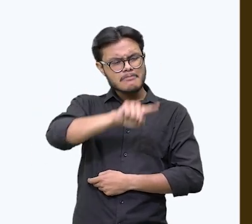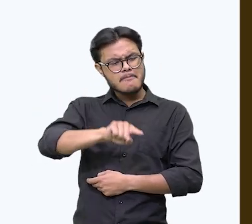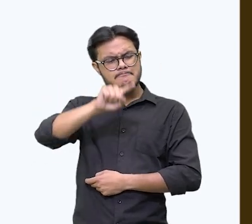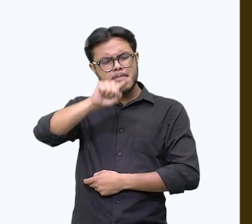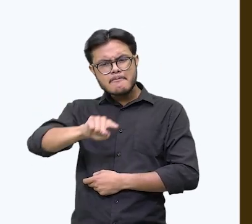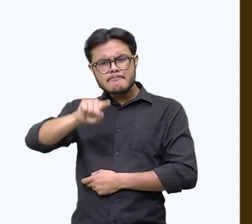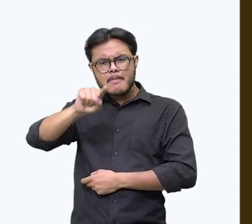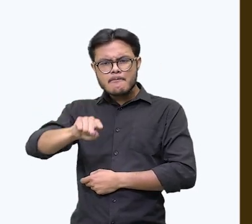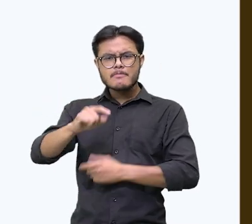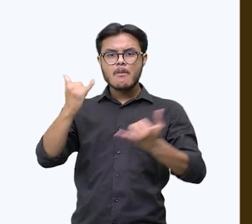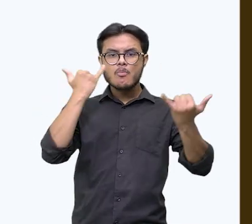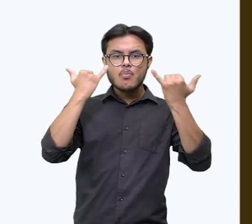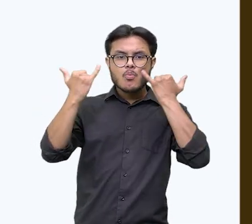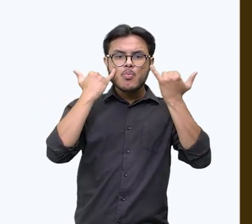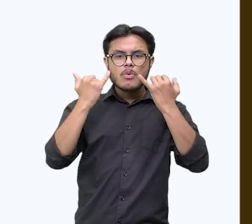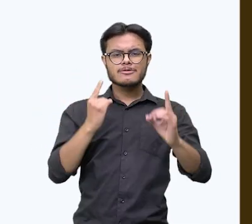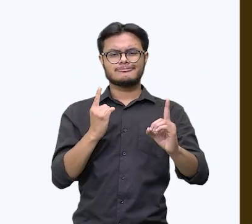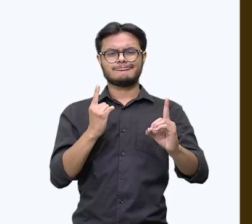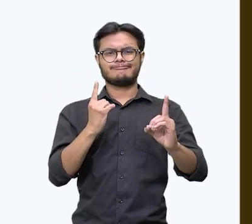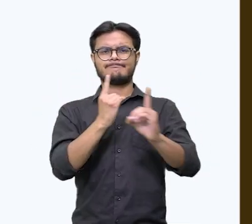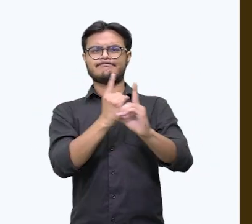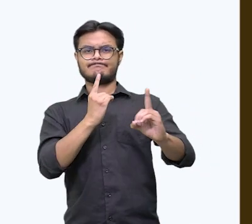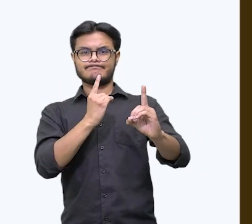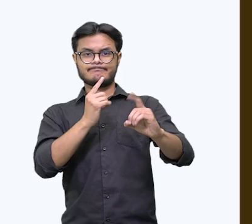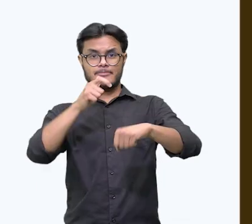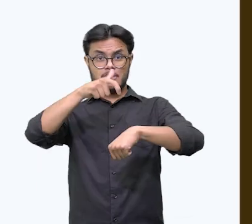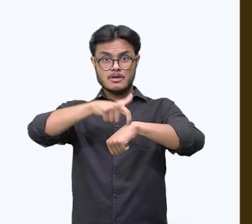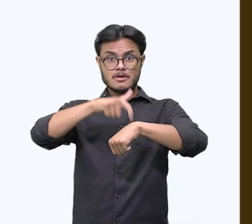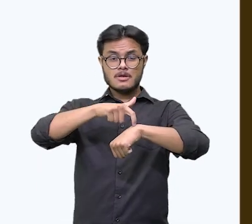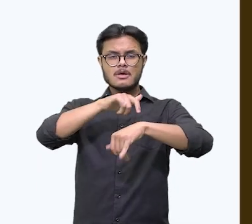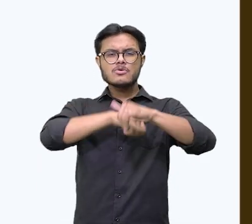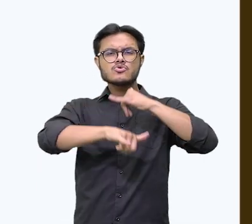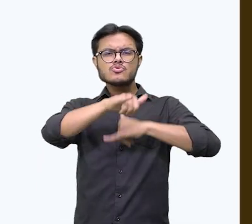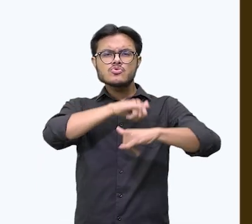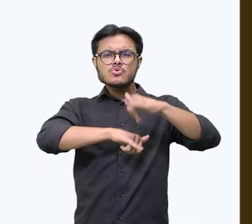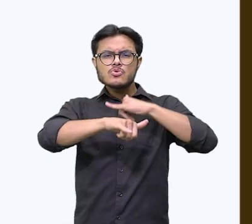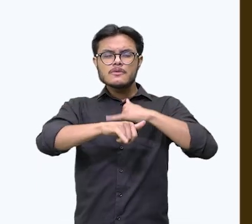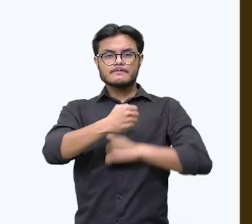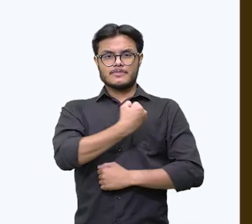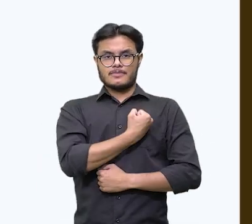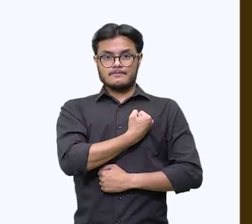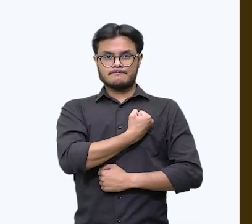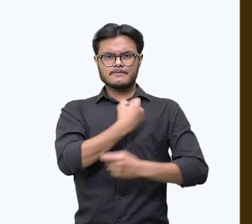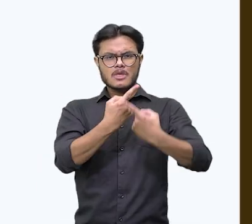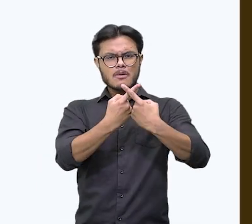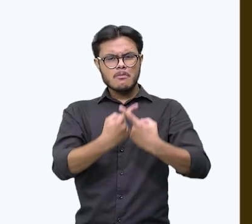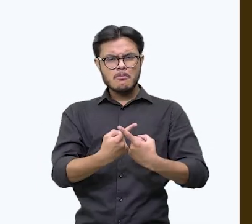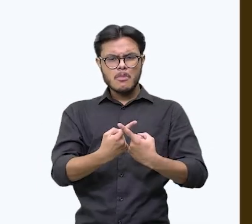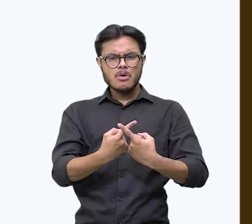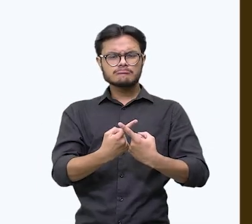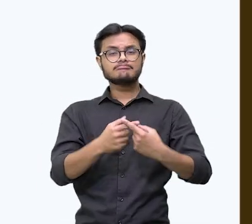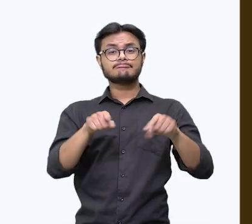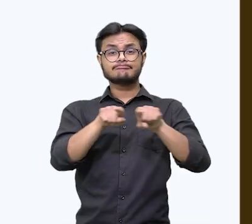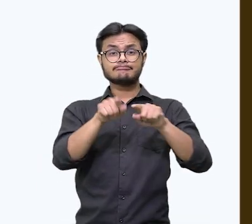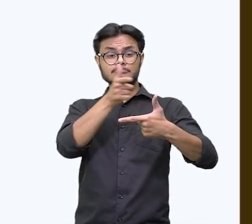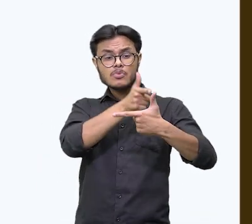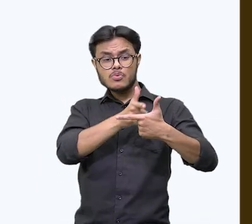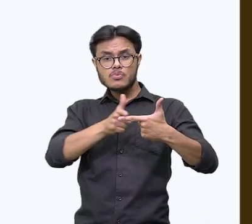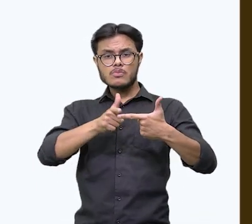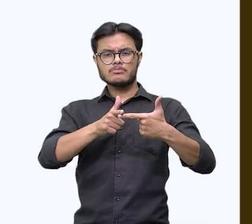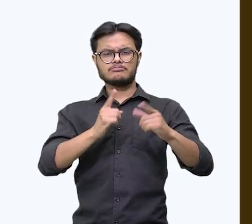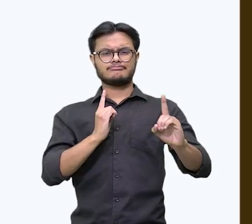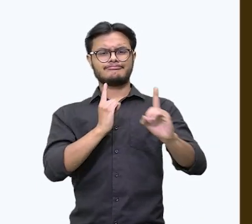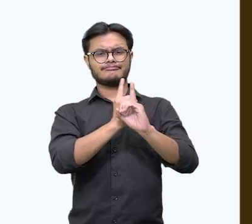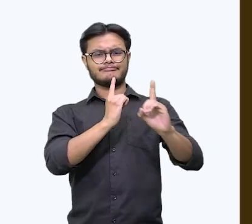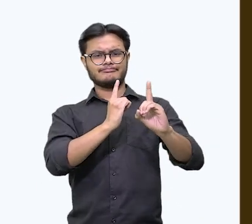a unidade de ampere, que é a unidade de corrente elétrica. Então, substituindo os valores, fazendo a multiplicação e dividindo, nós obtemos um